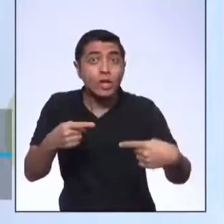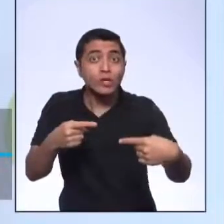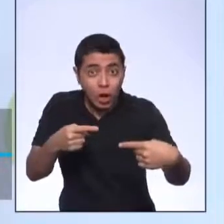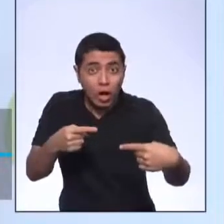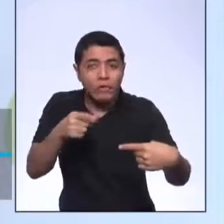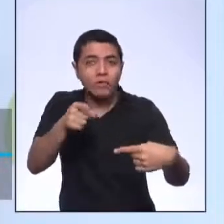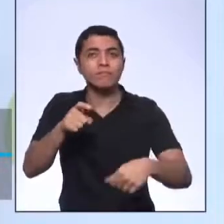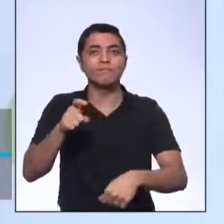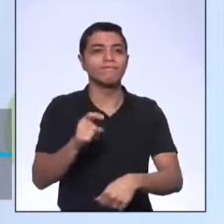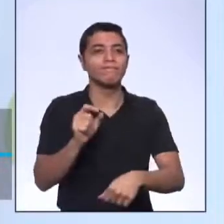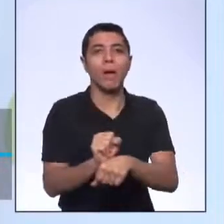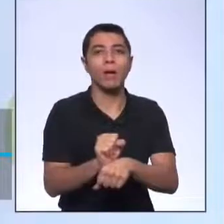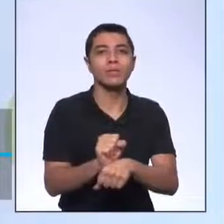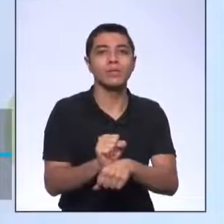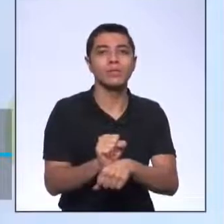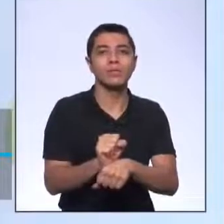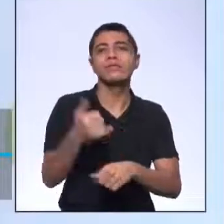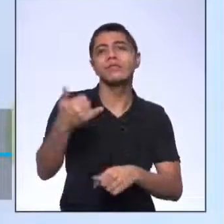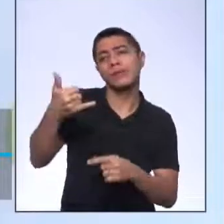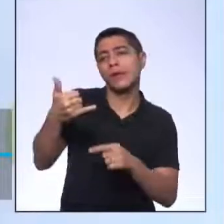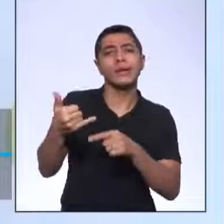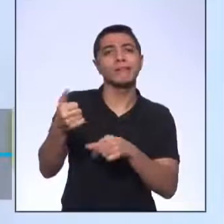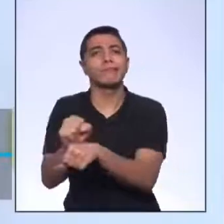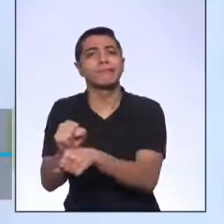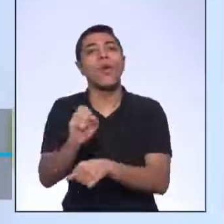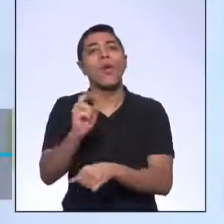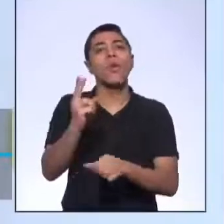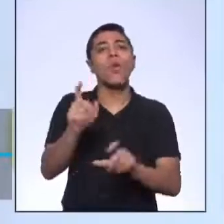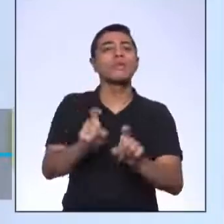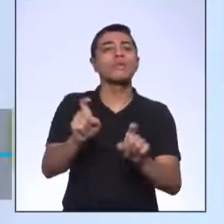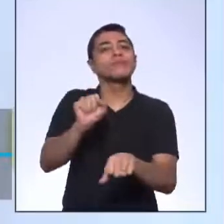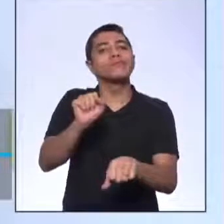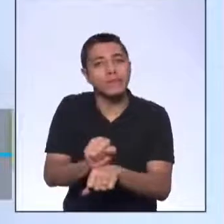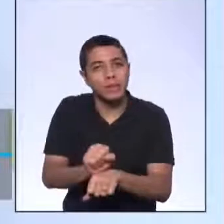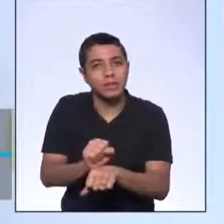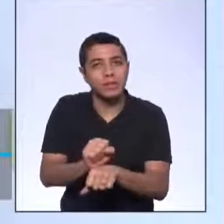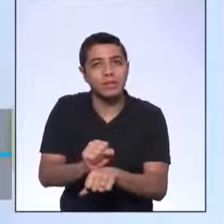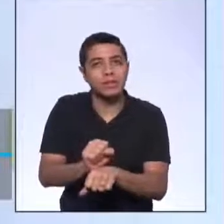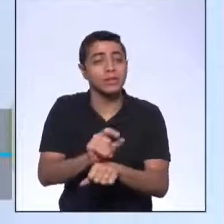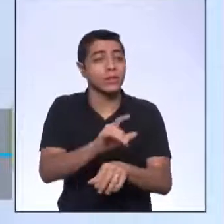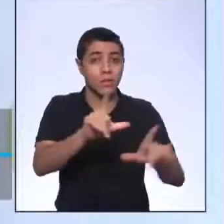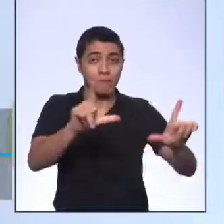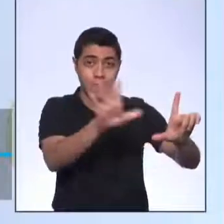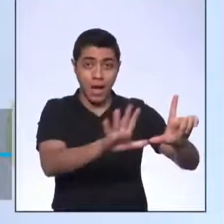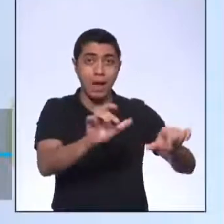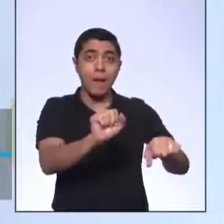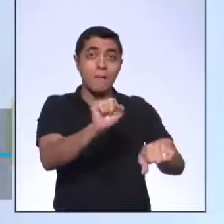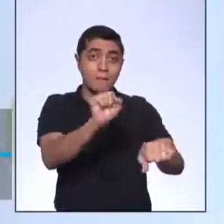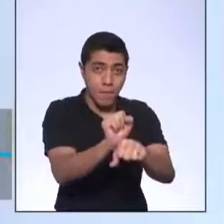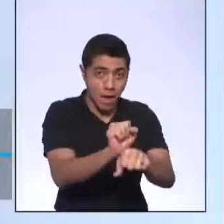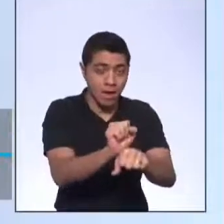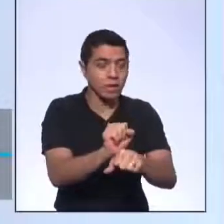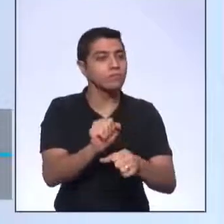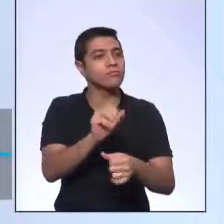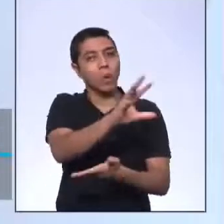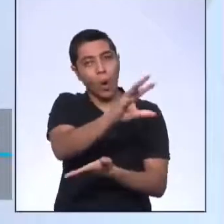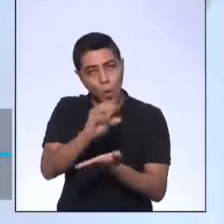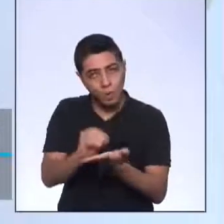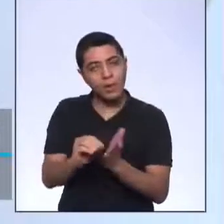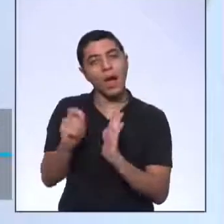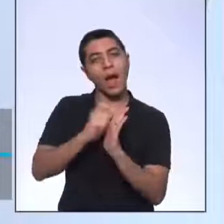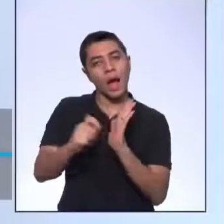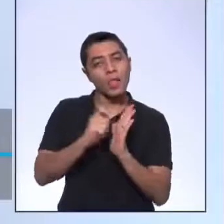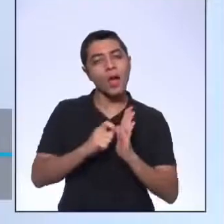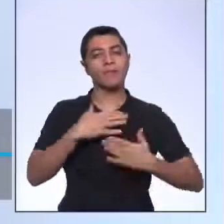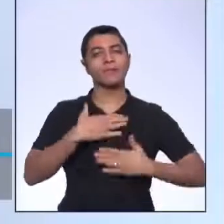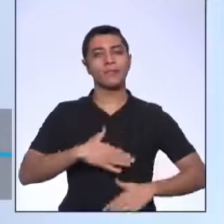no seu celular ou no seu computador e você anota com muito mais propriedade e com muito mais tranquilidade mesmo porque Essas atividades